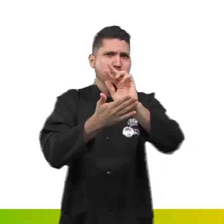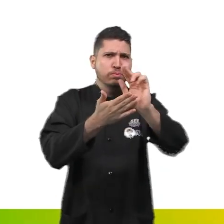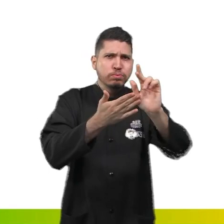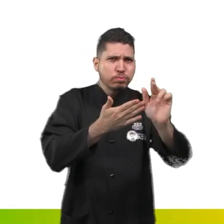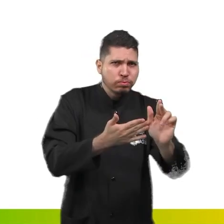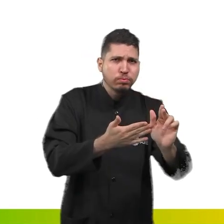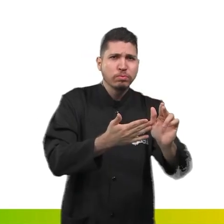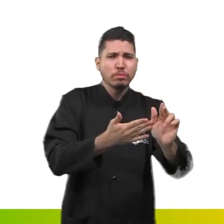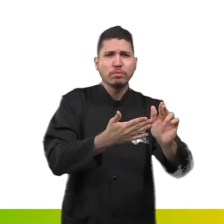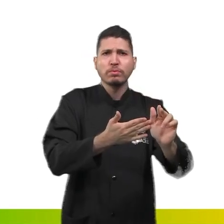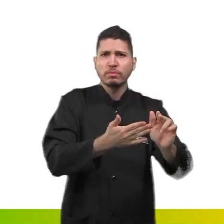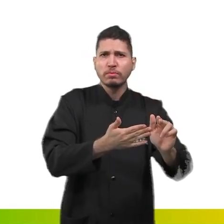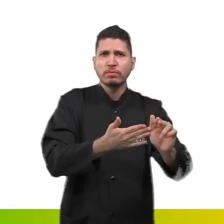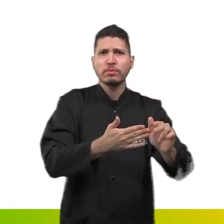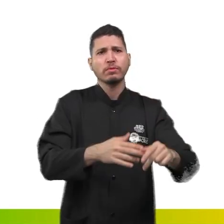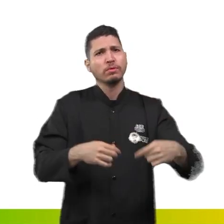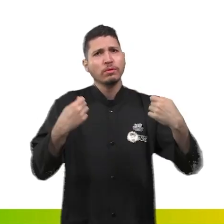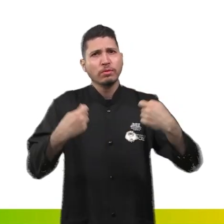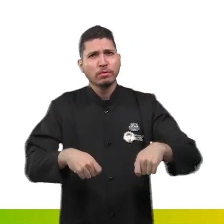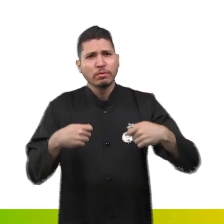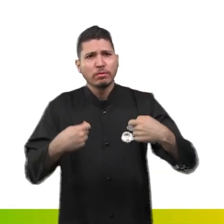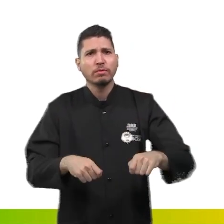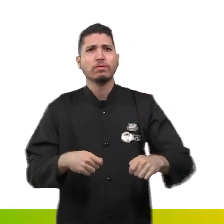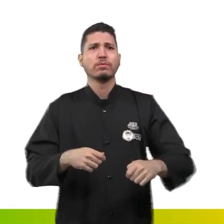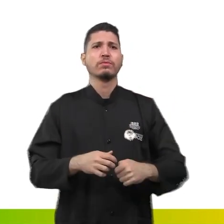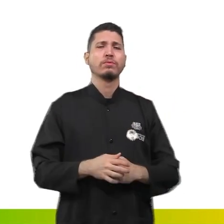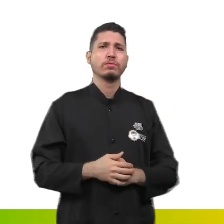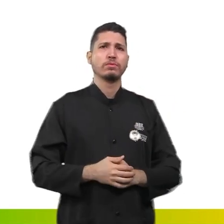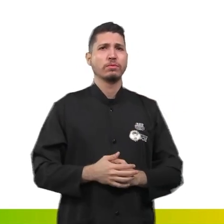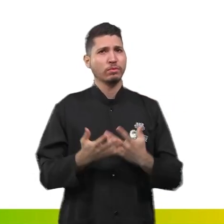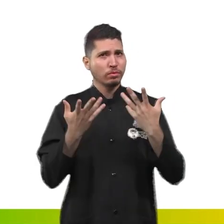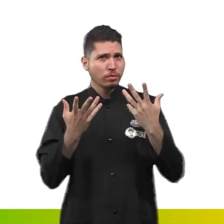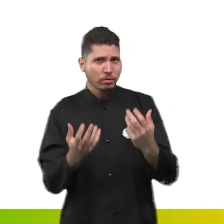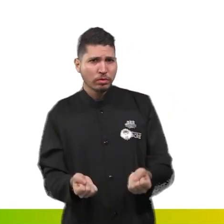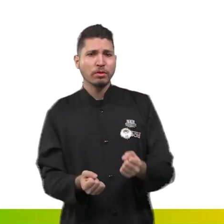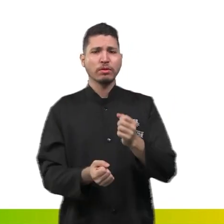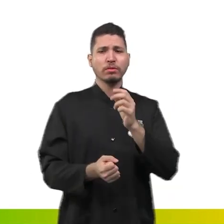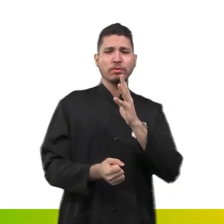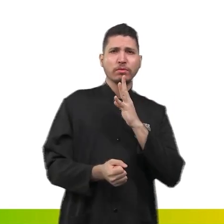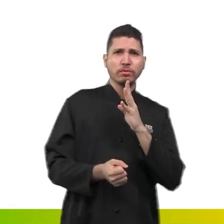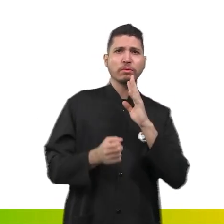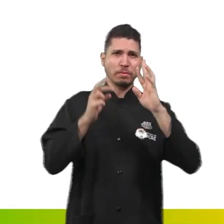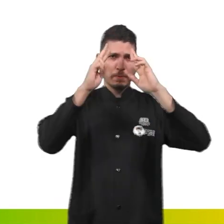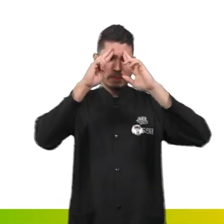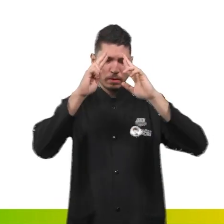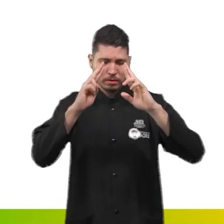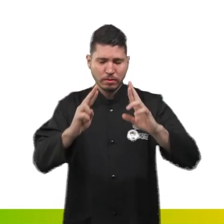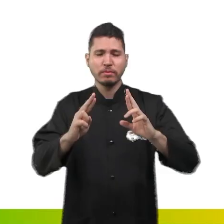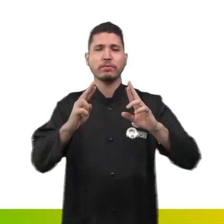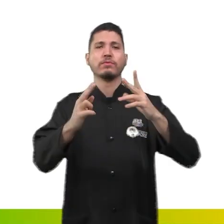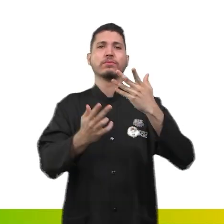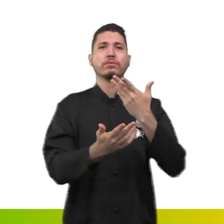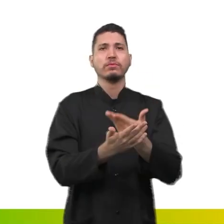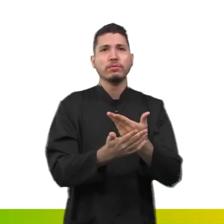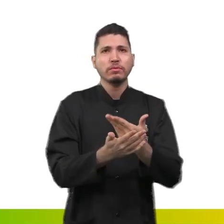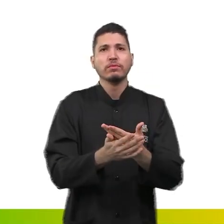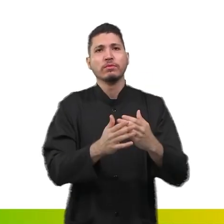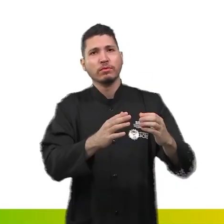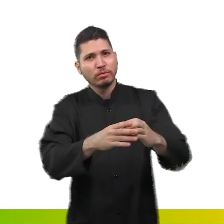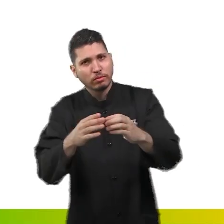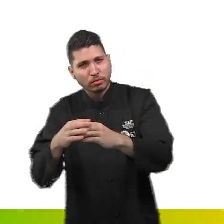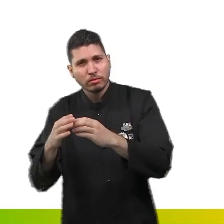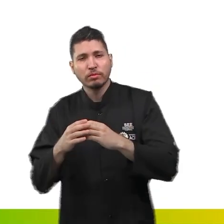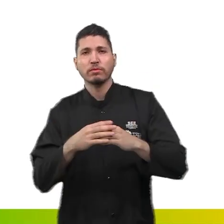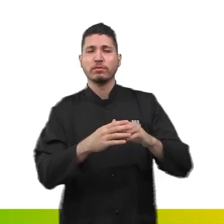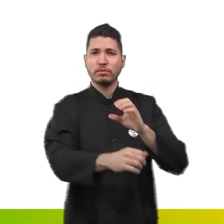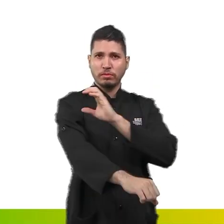rica. Então eu preciso conhecer para que eu possa também respeitar. E estudar as manifestações culturais e